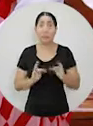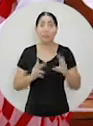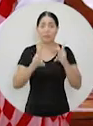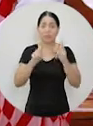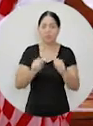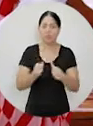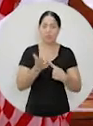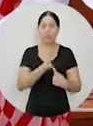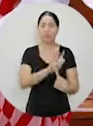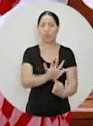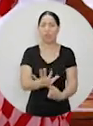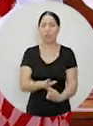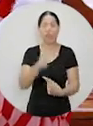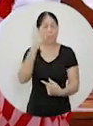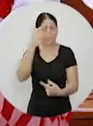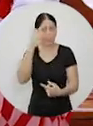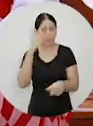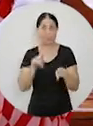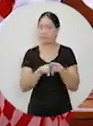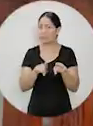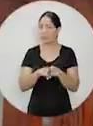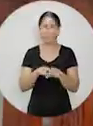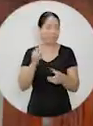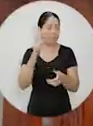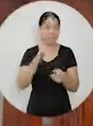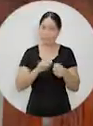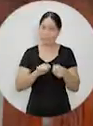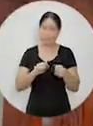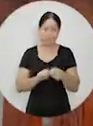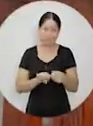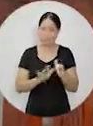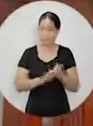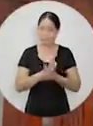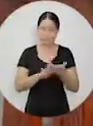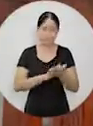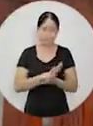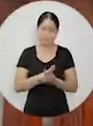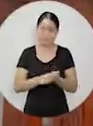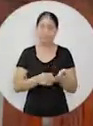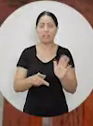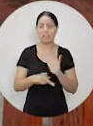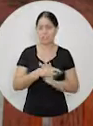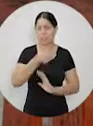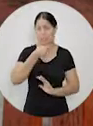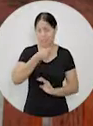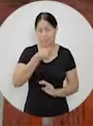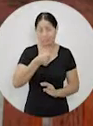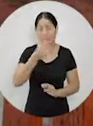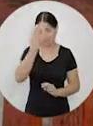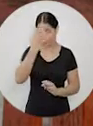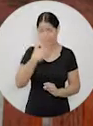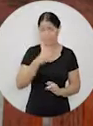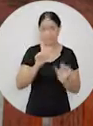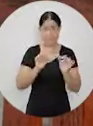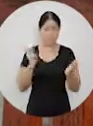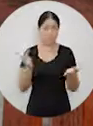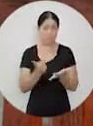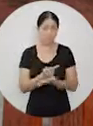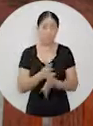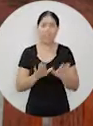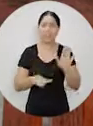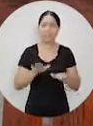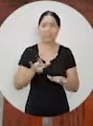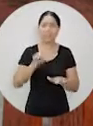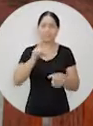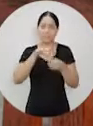pensou até em não fazer mais a reportagem, né, a suíte da reportagem. Então é muito sério isso, porque